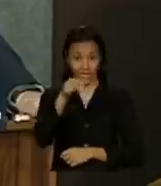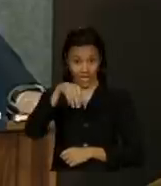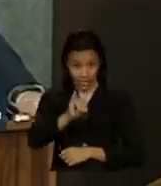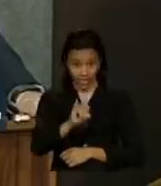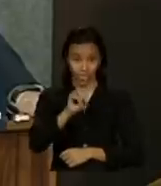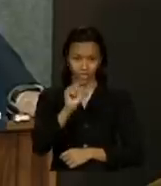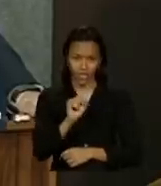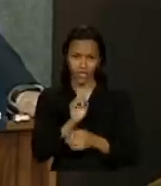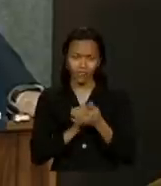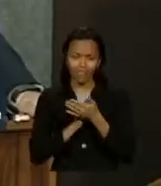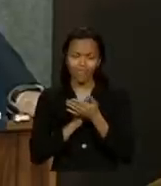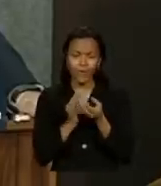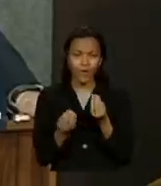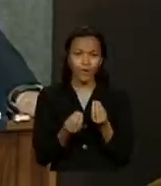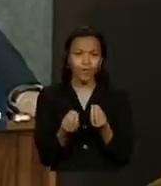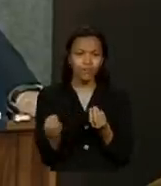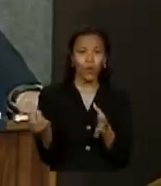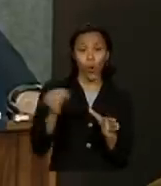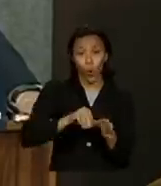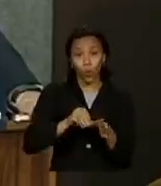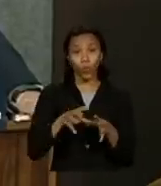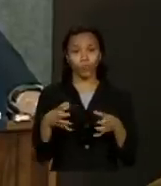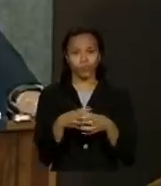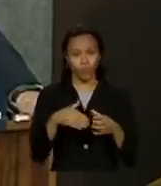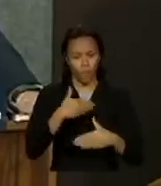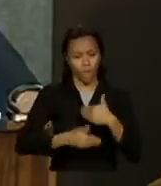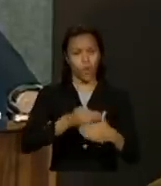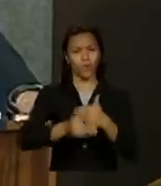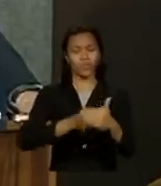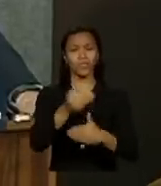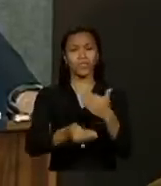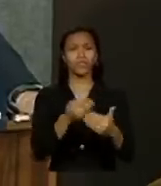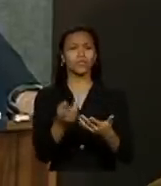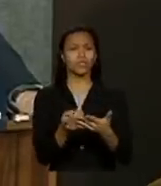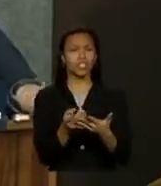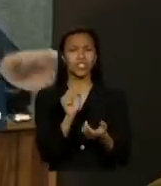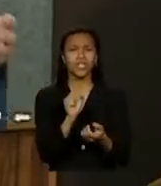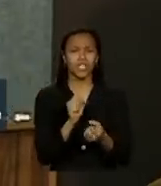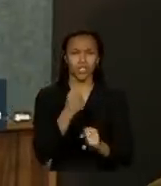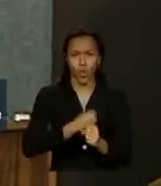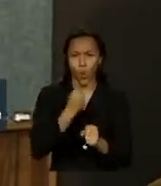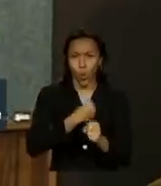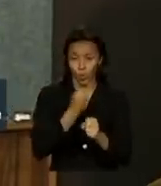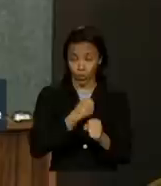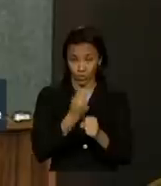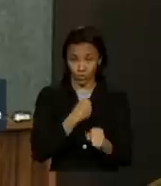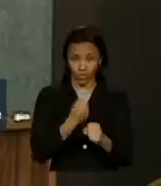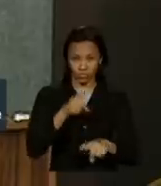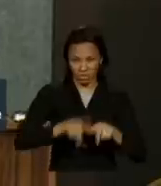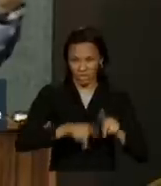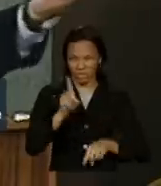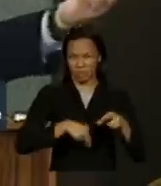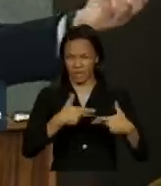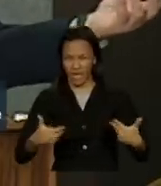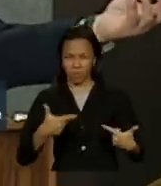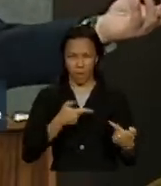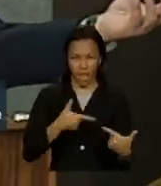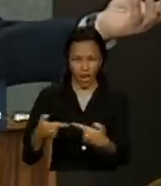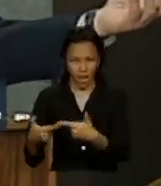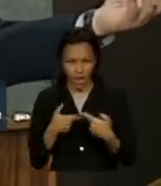isso no processo de construção de equipamento de guerra que aproveitar linhas de